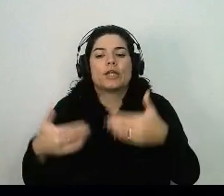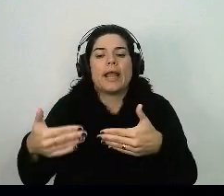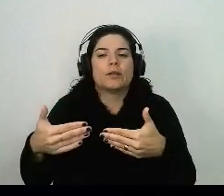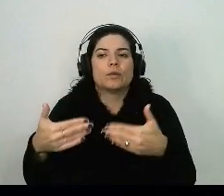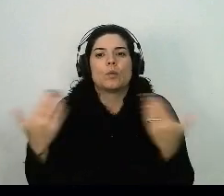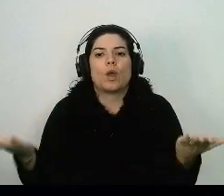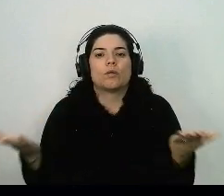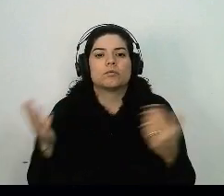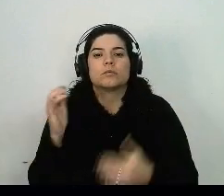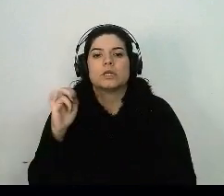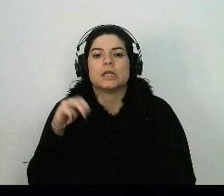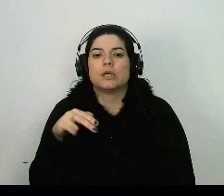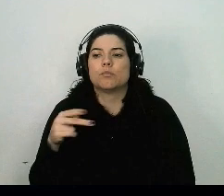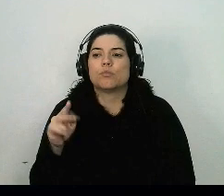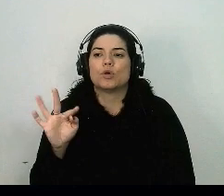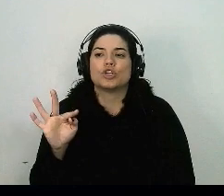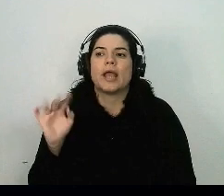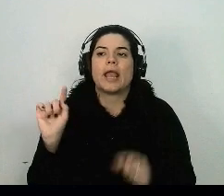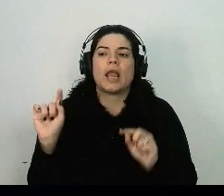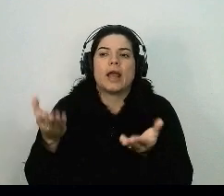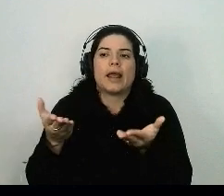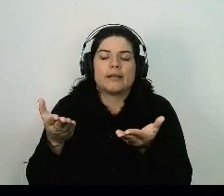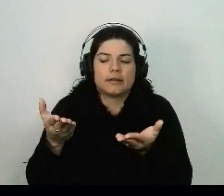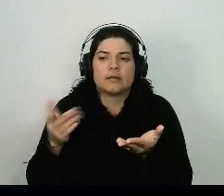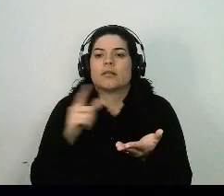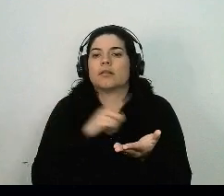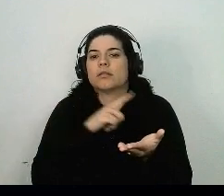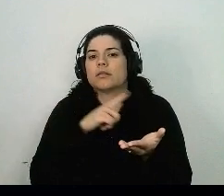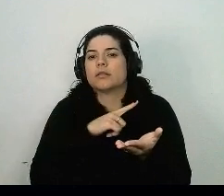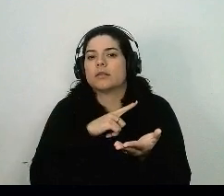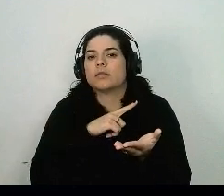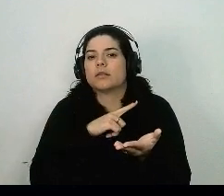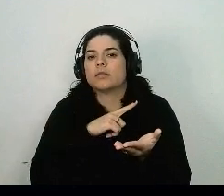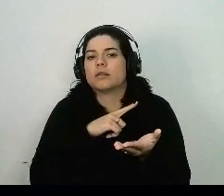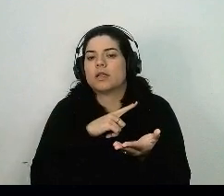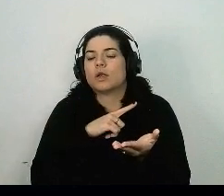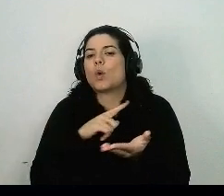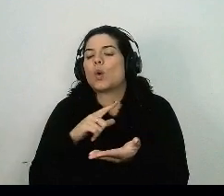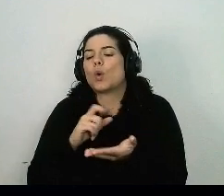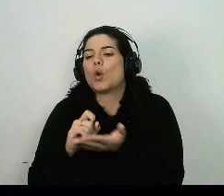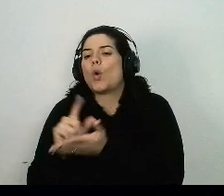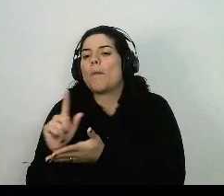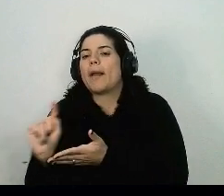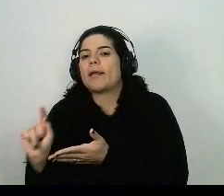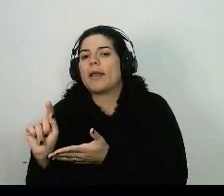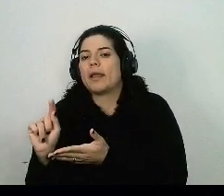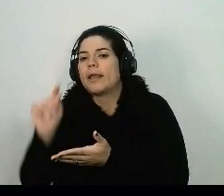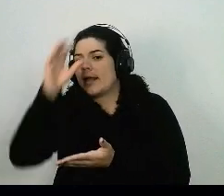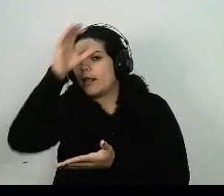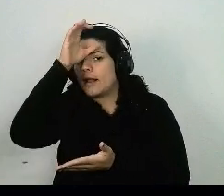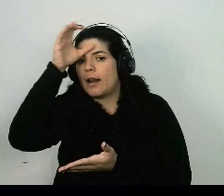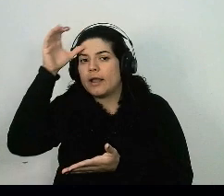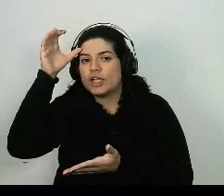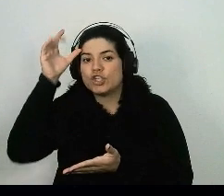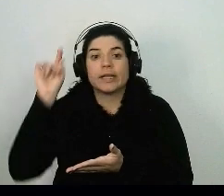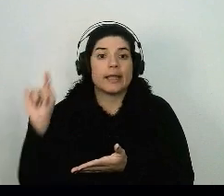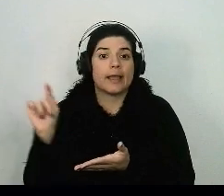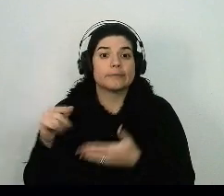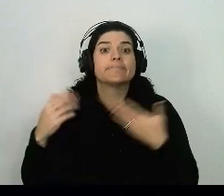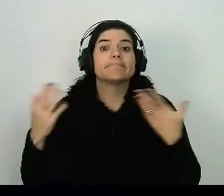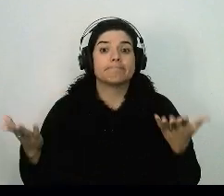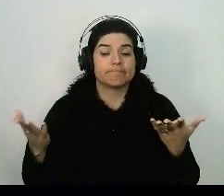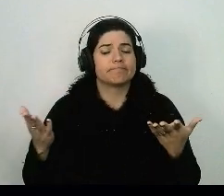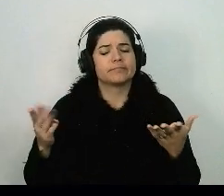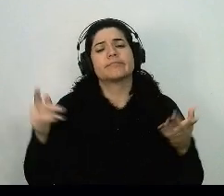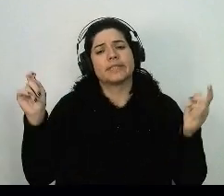Quem que fornece? Qual que sai e quem que vai consumir? Então fica muito perguntando, tudo fica muito mais fácil, né? É